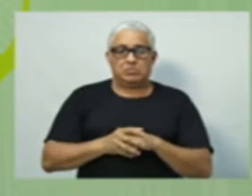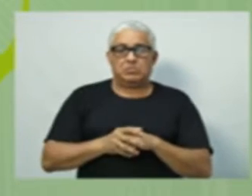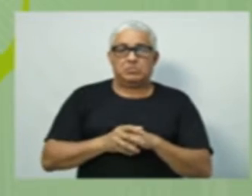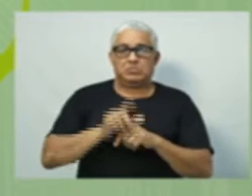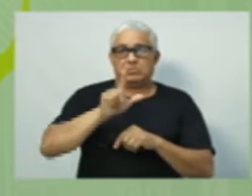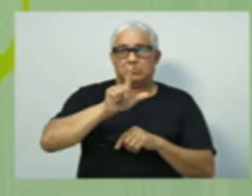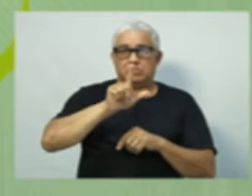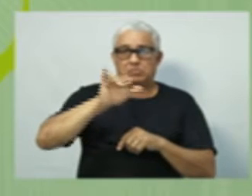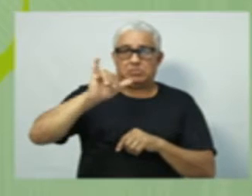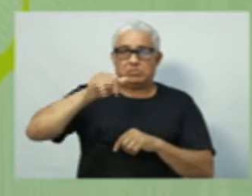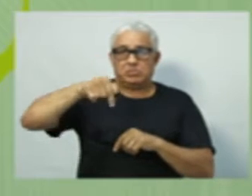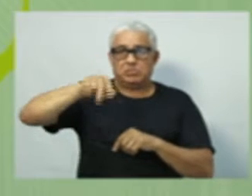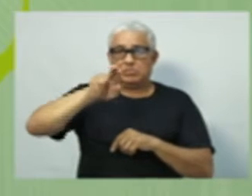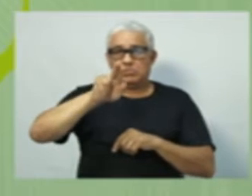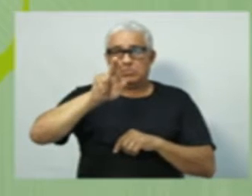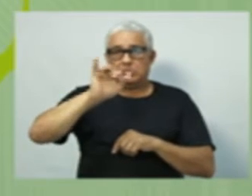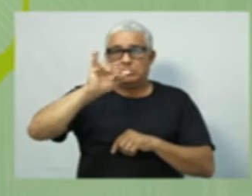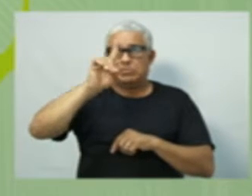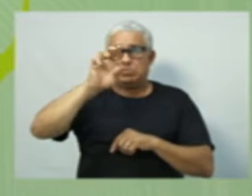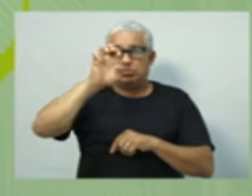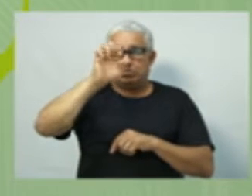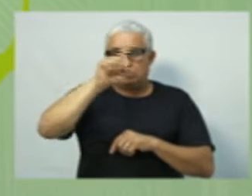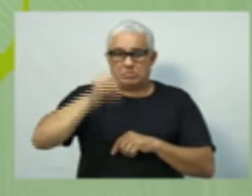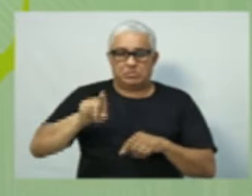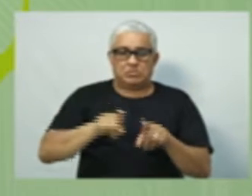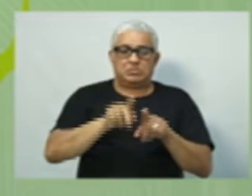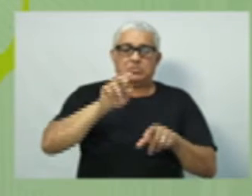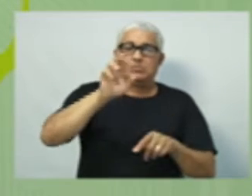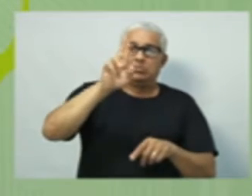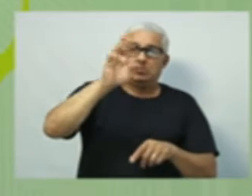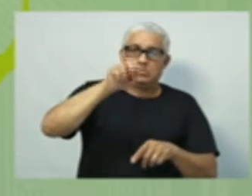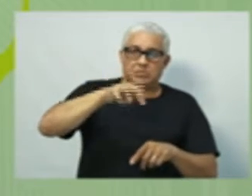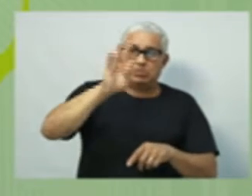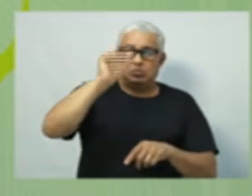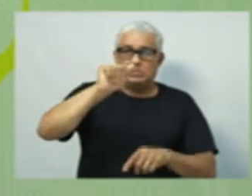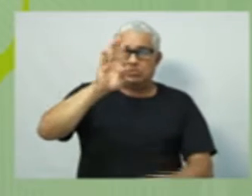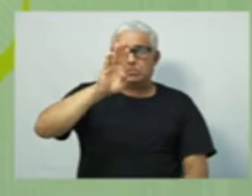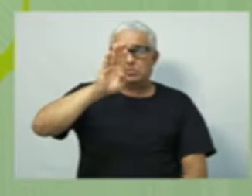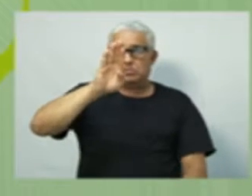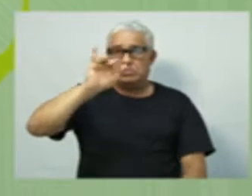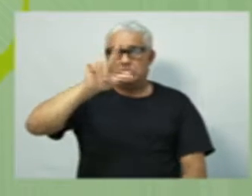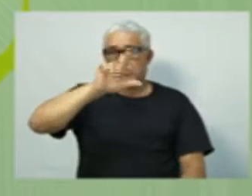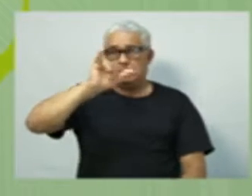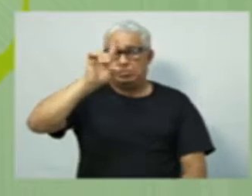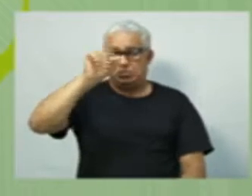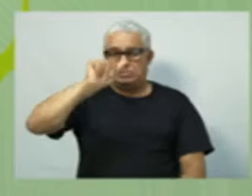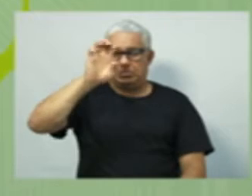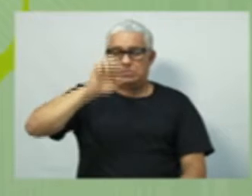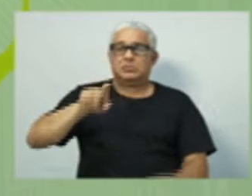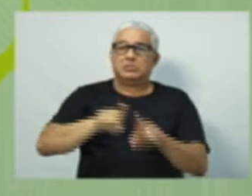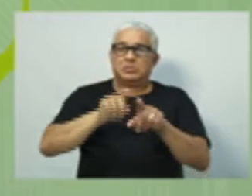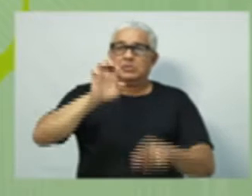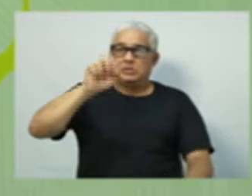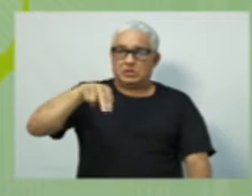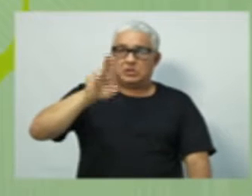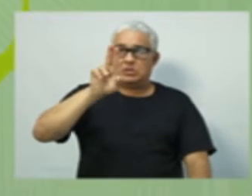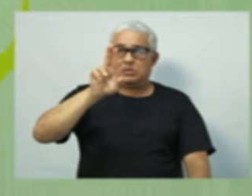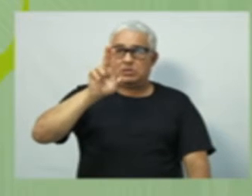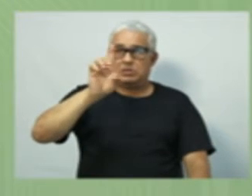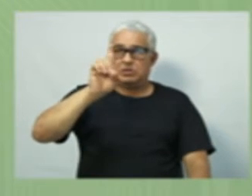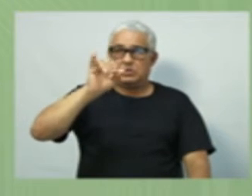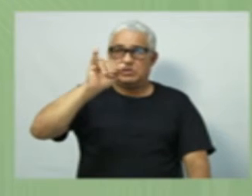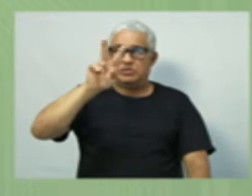liquidez endividamento renta habilidade esses são os tripé que a gente trabalha na aula